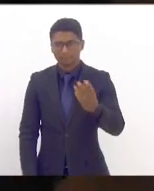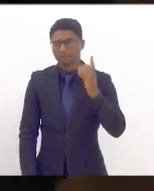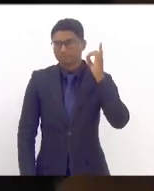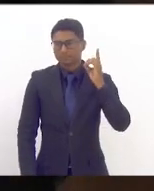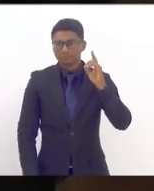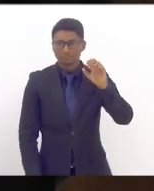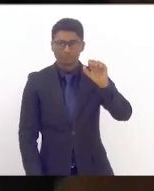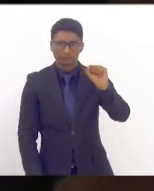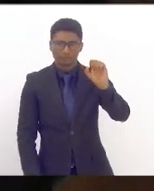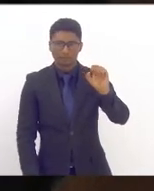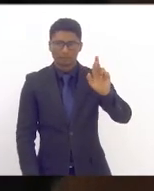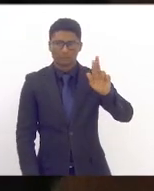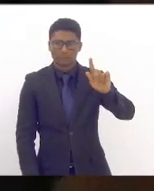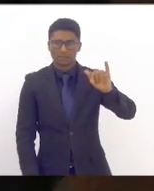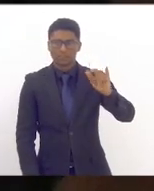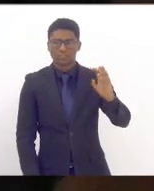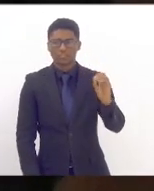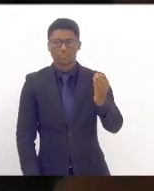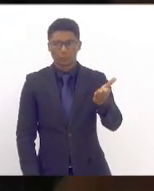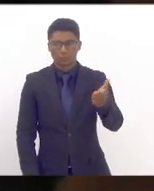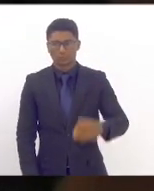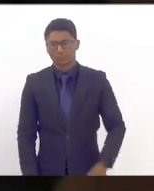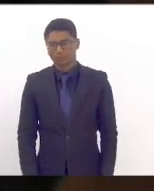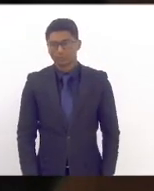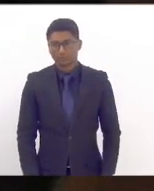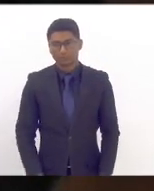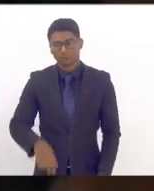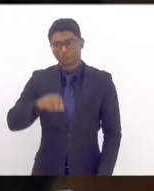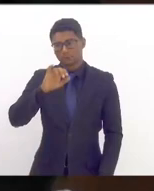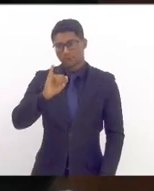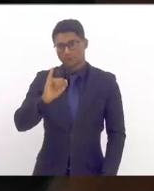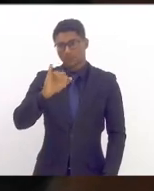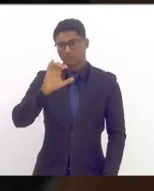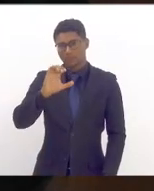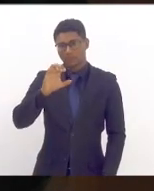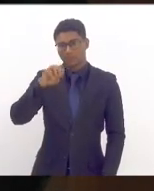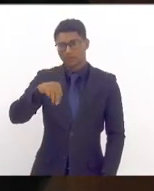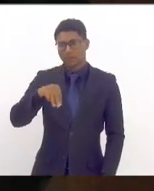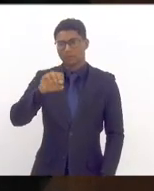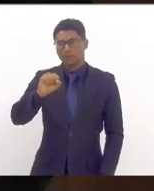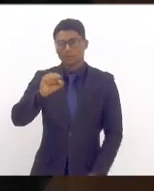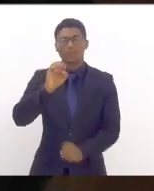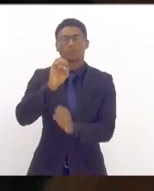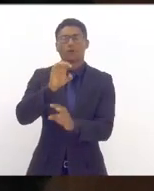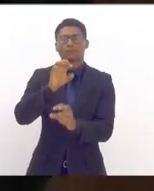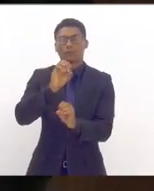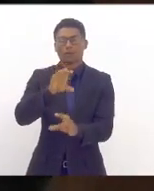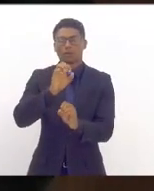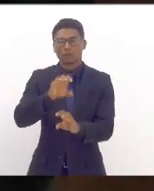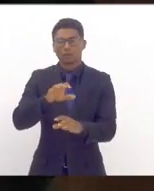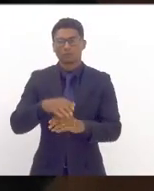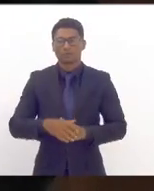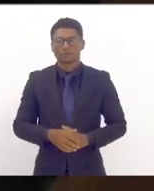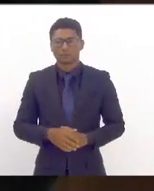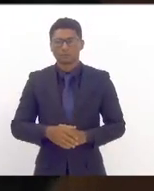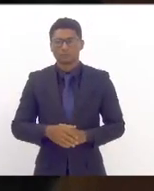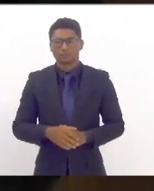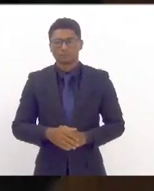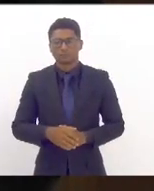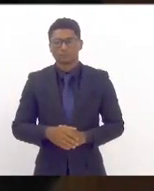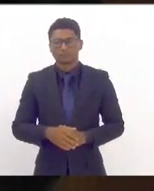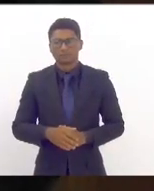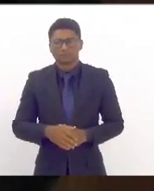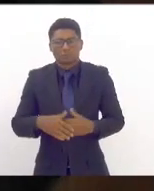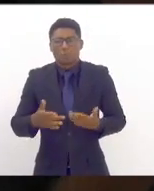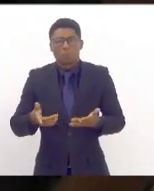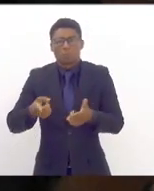Pelo que eu entendi da discussão no que se refere o ICMS Educacional não não existiria uma celeuma para que nós